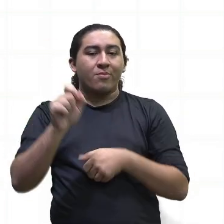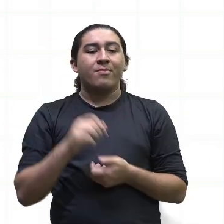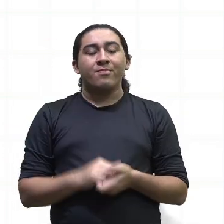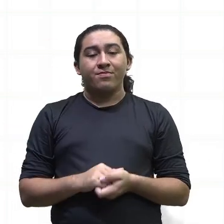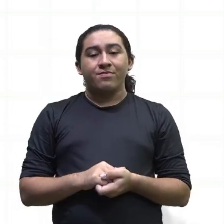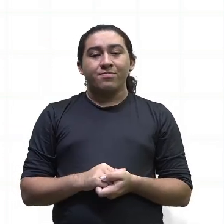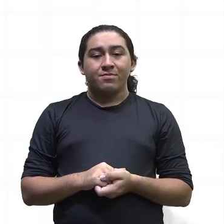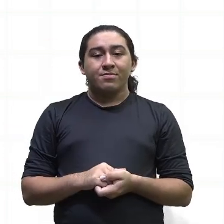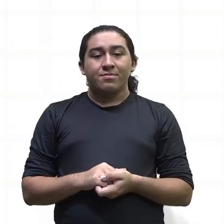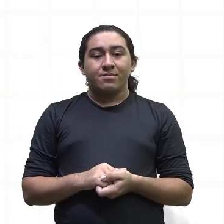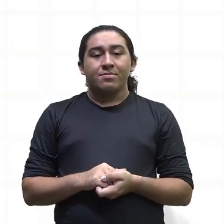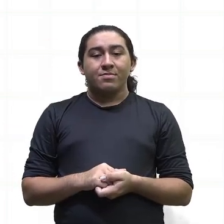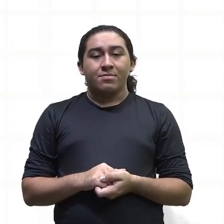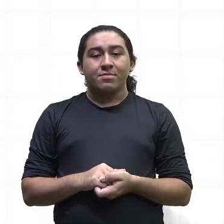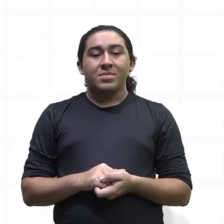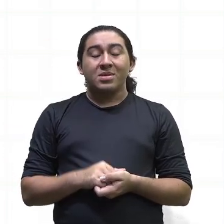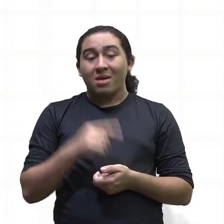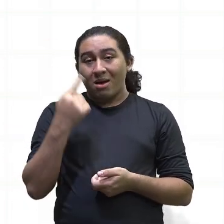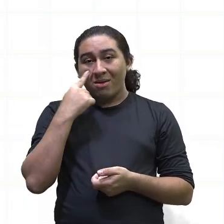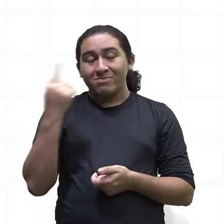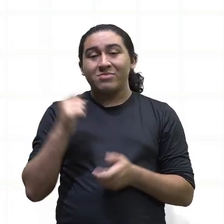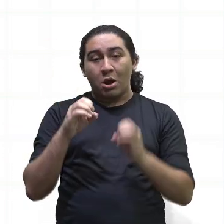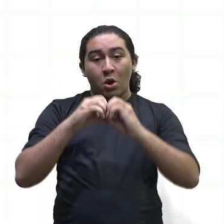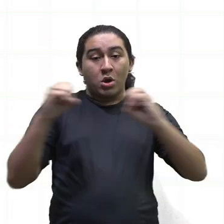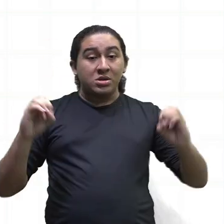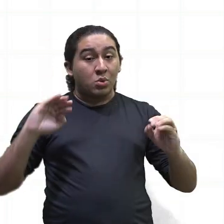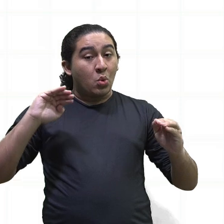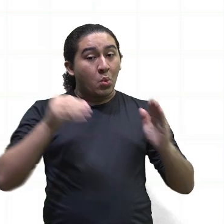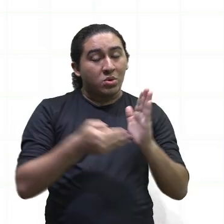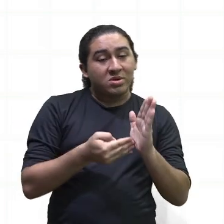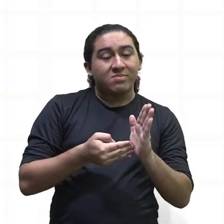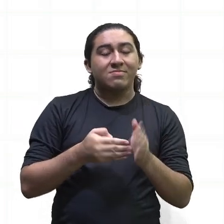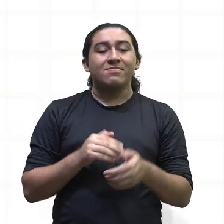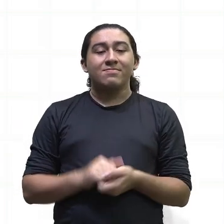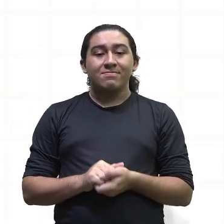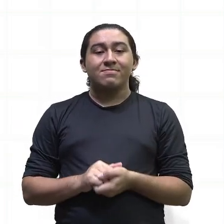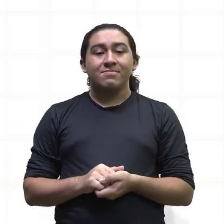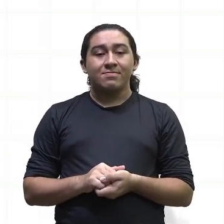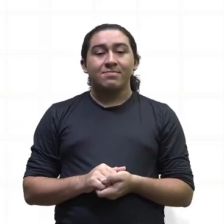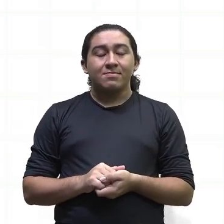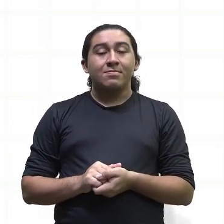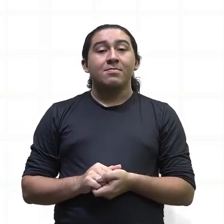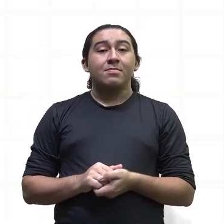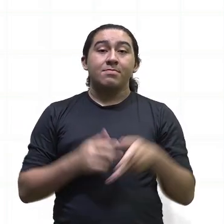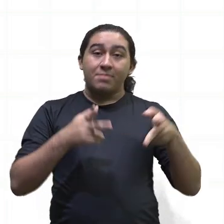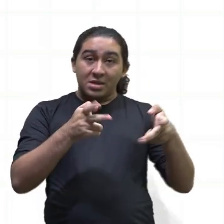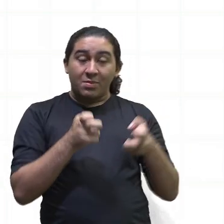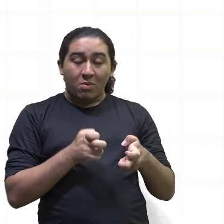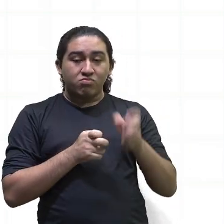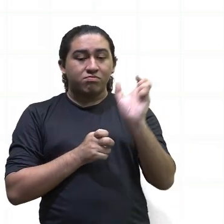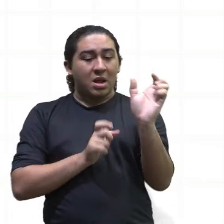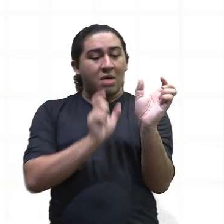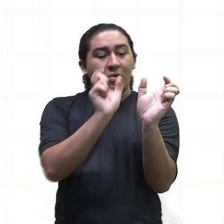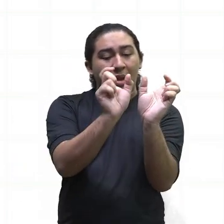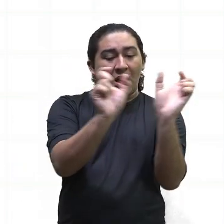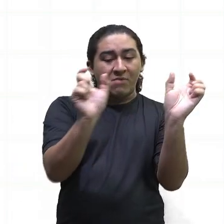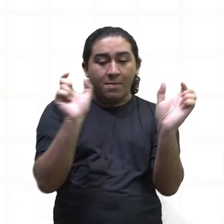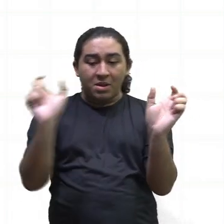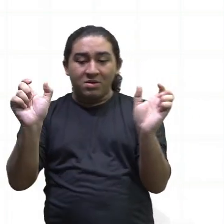a decepção deles, né? Então aqui a ave misteriosa é o